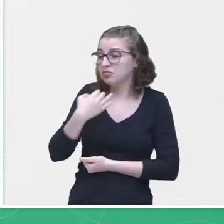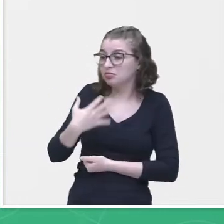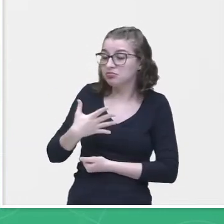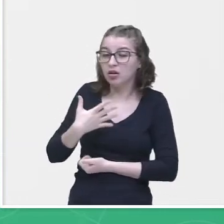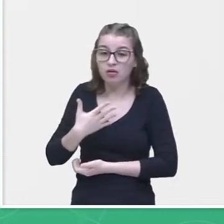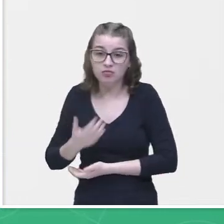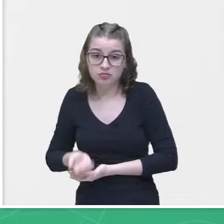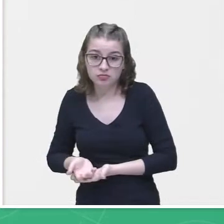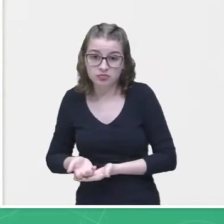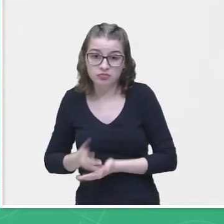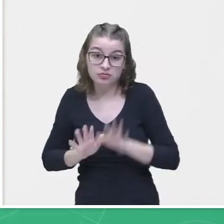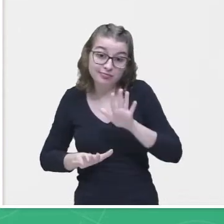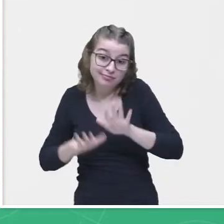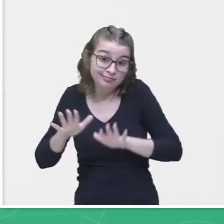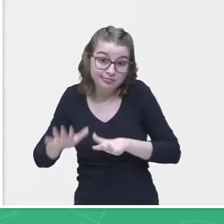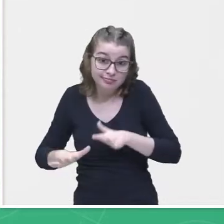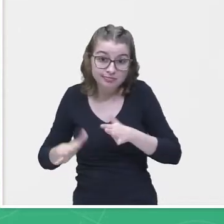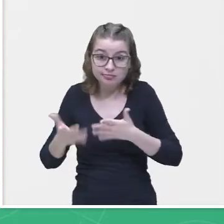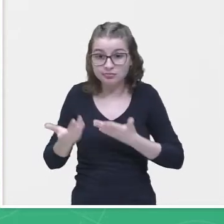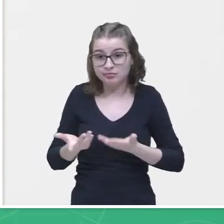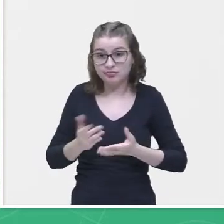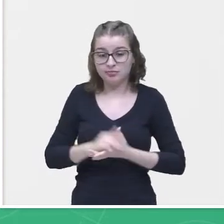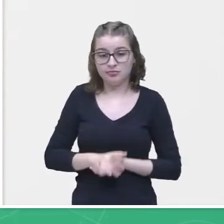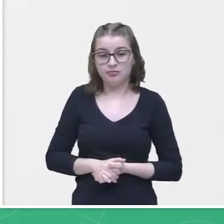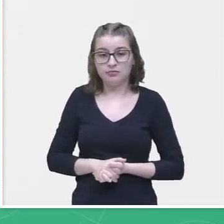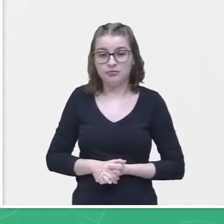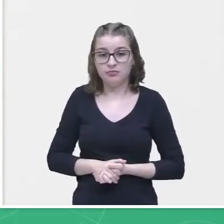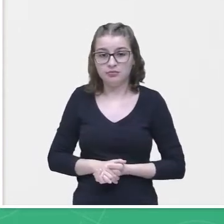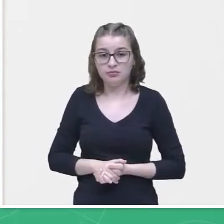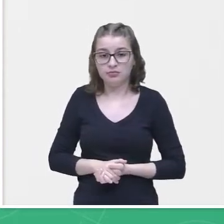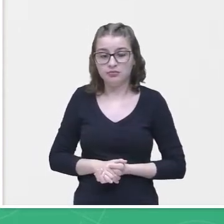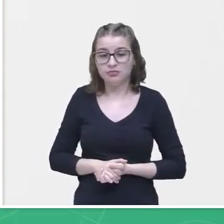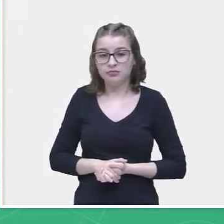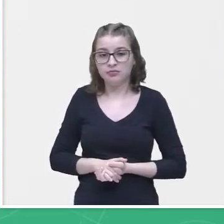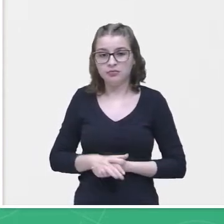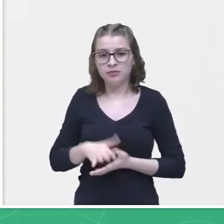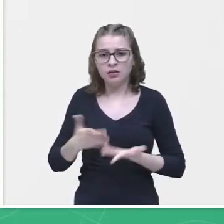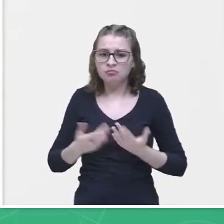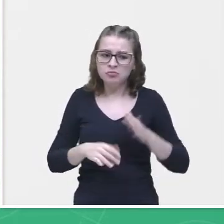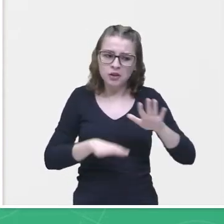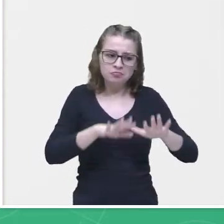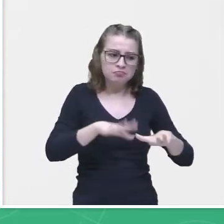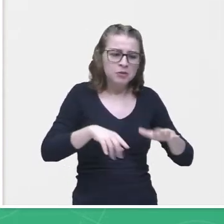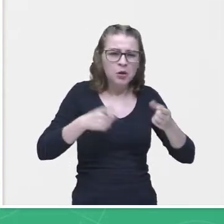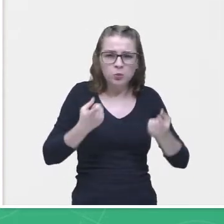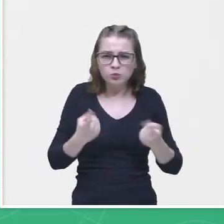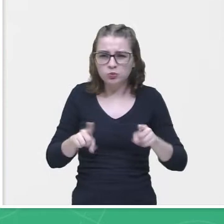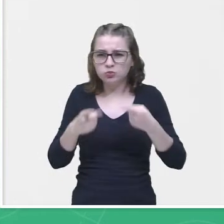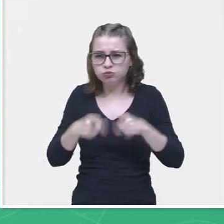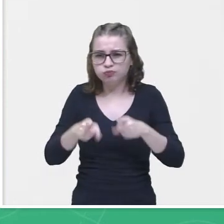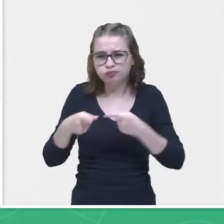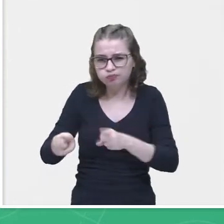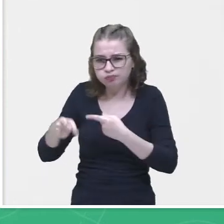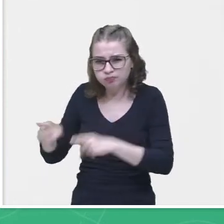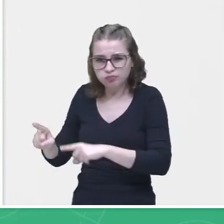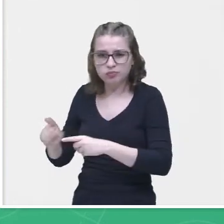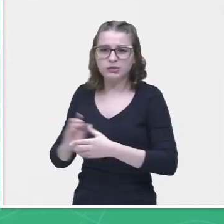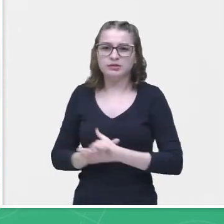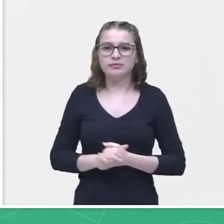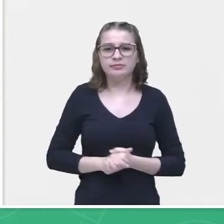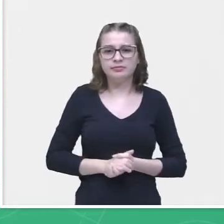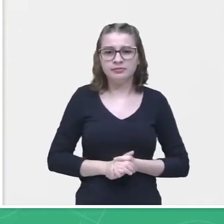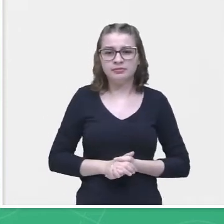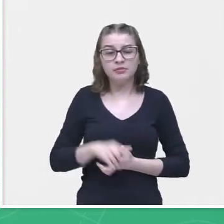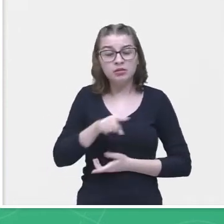mas pode acontecer em diversos ambientes, diversos lugares. Então, são tudo provocações que nós vamos trazendo para você